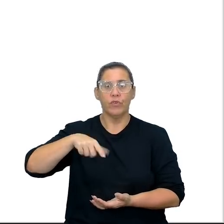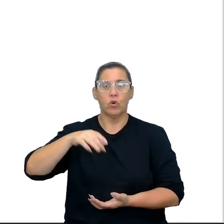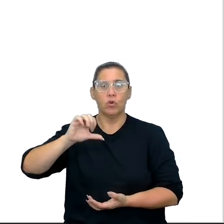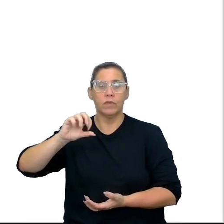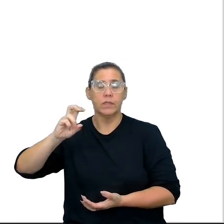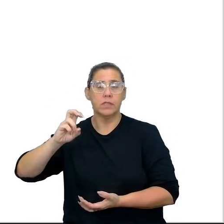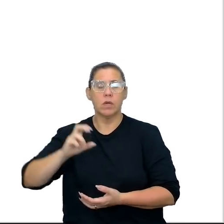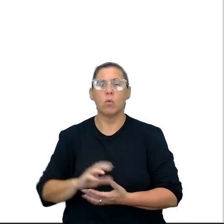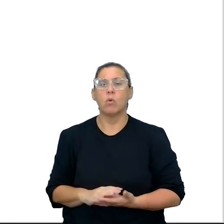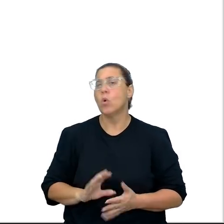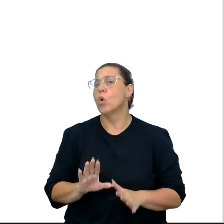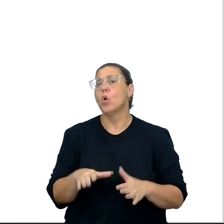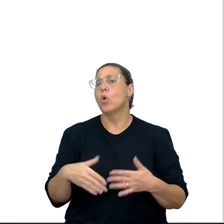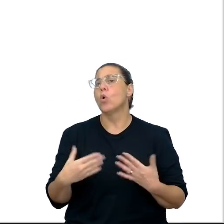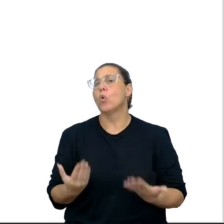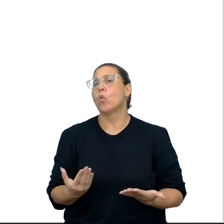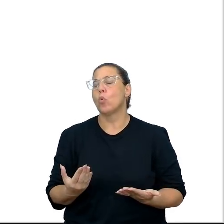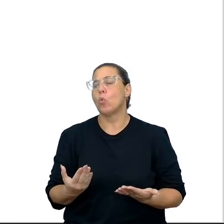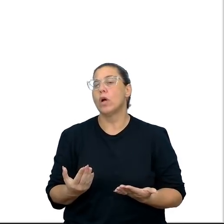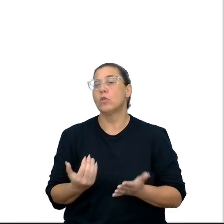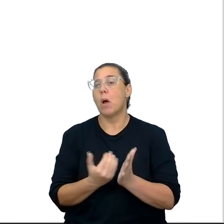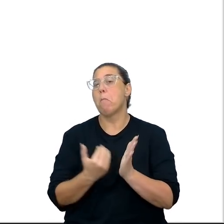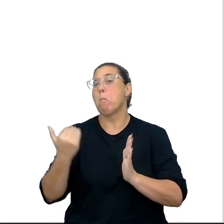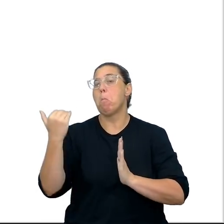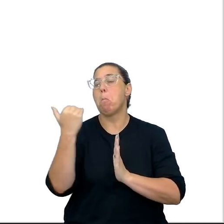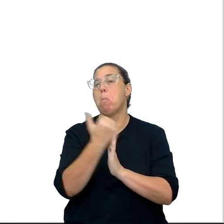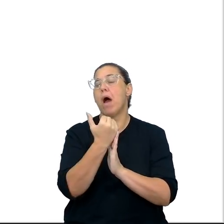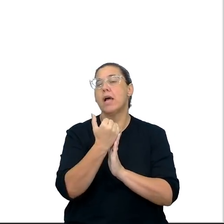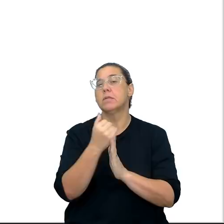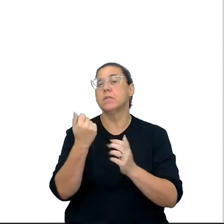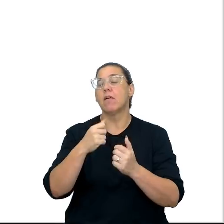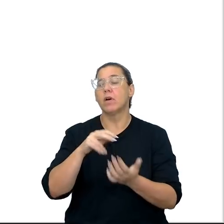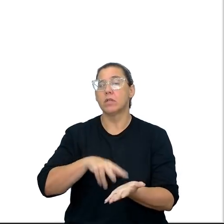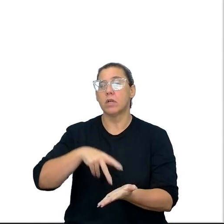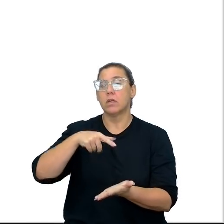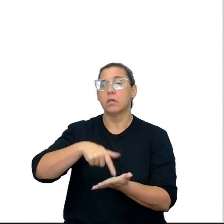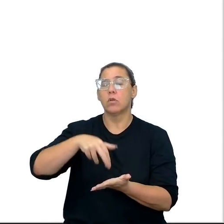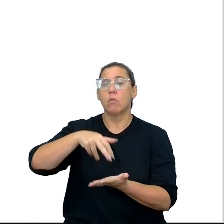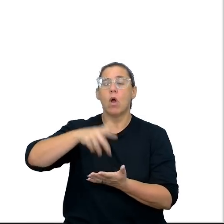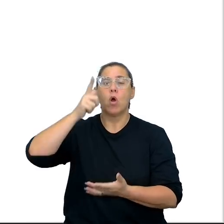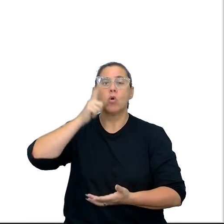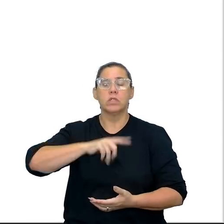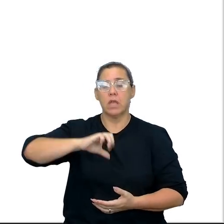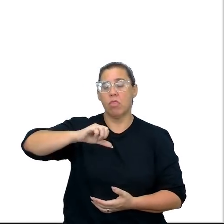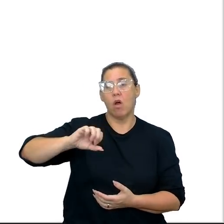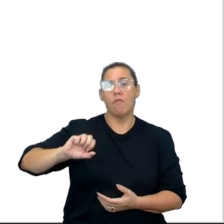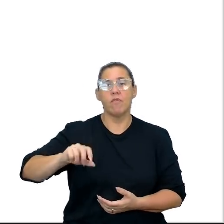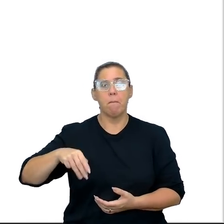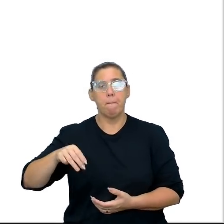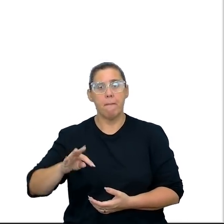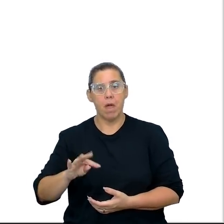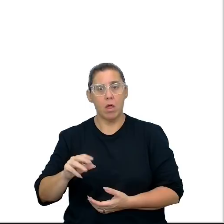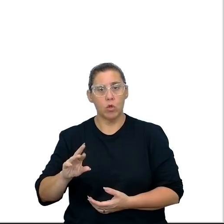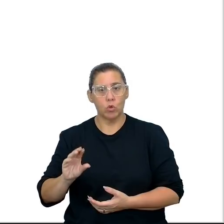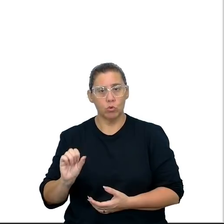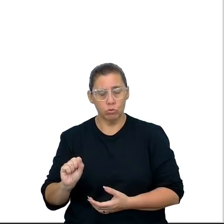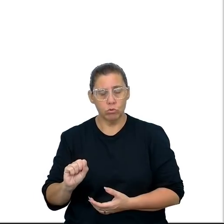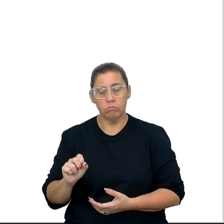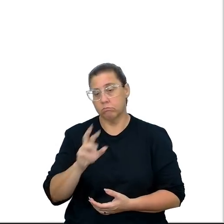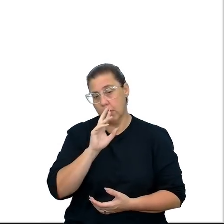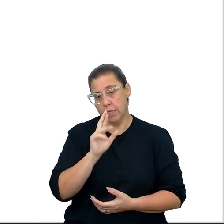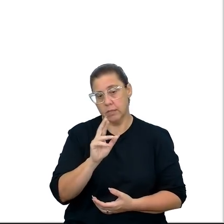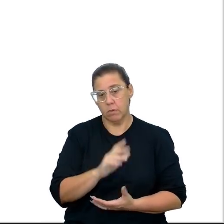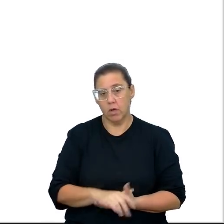Então, quantos centímetros a mais ele deveria ter saltado para obter a marca de 9 metros? Então, a